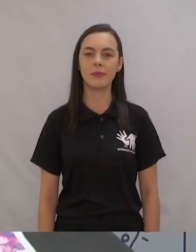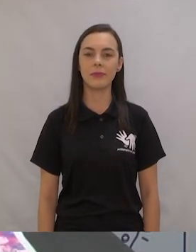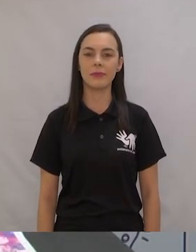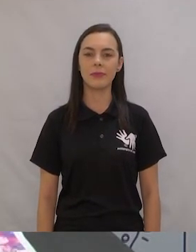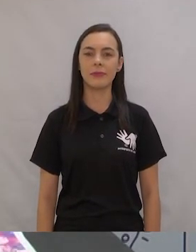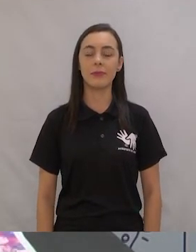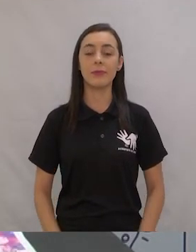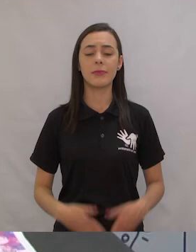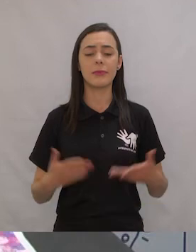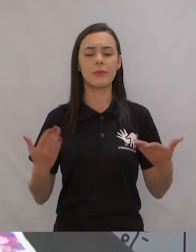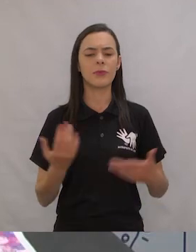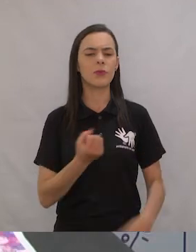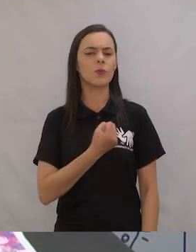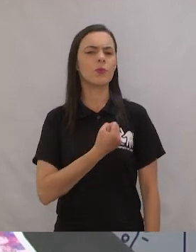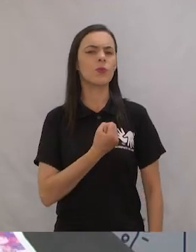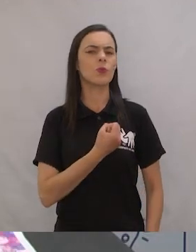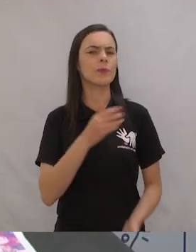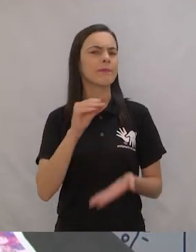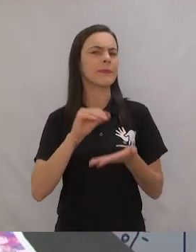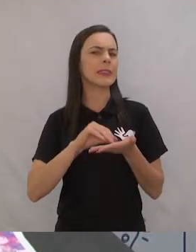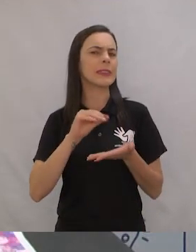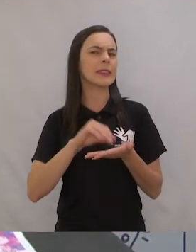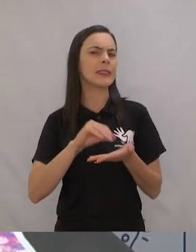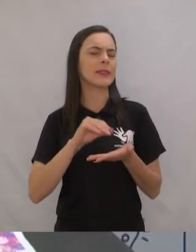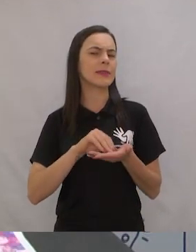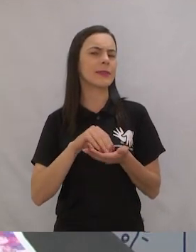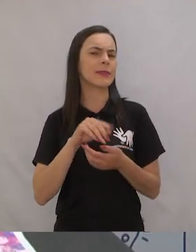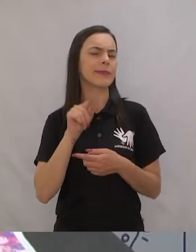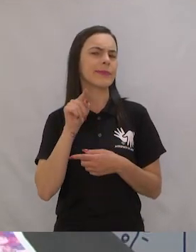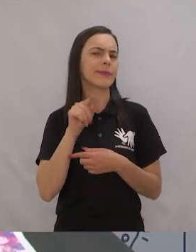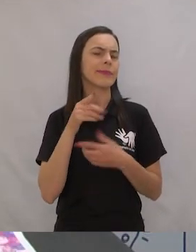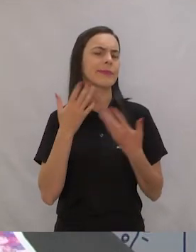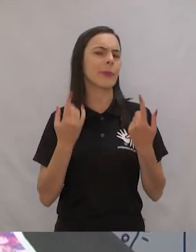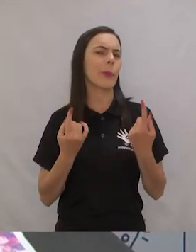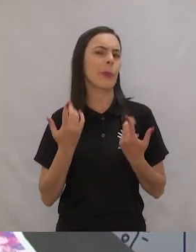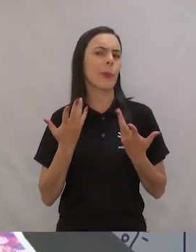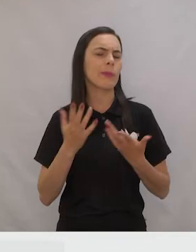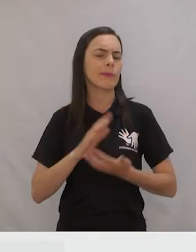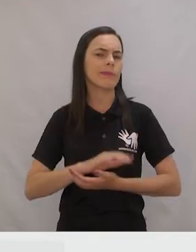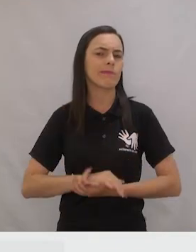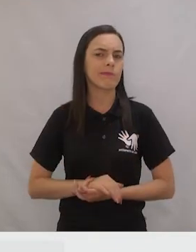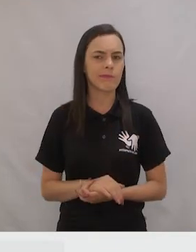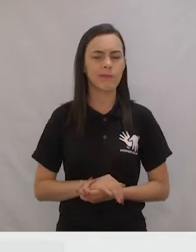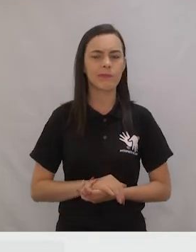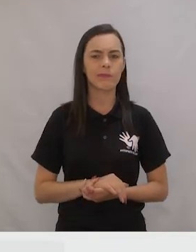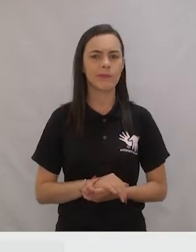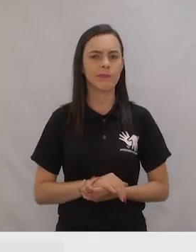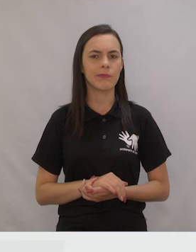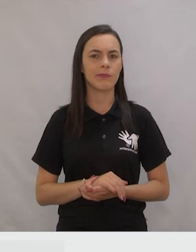Qual é o número que está faltando nesta operação?